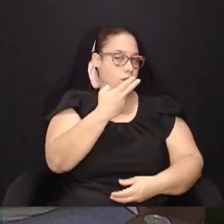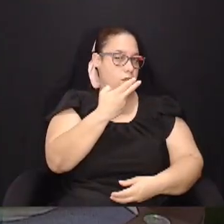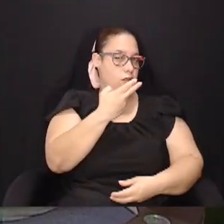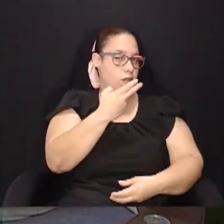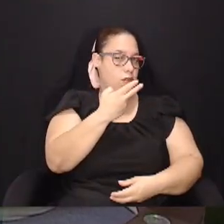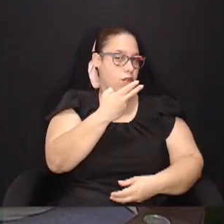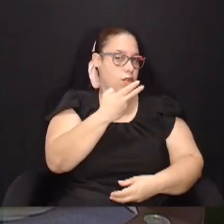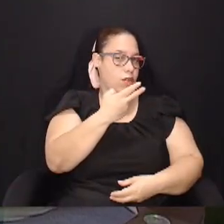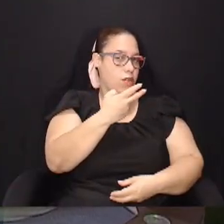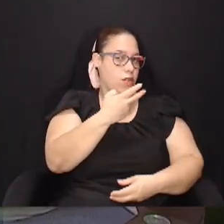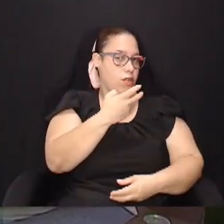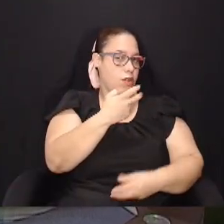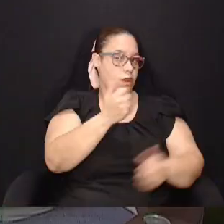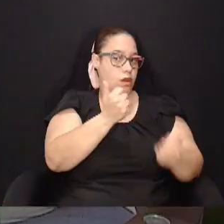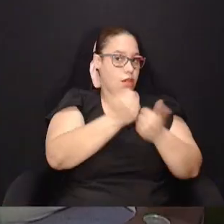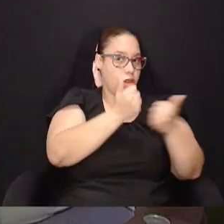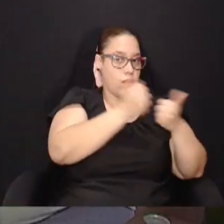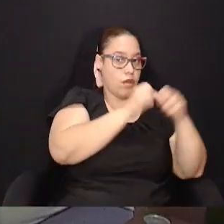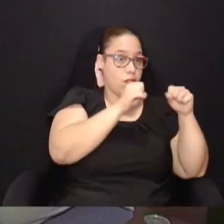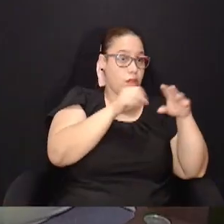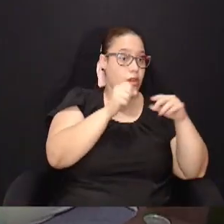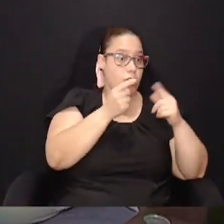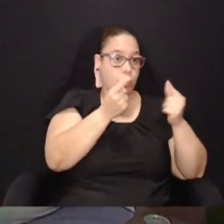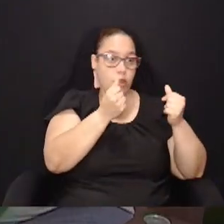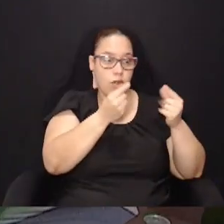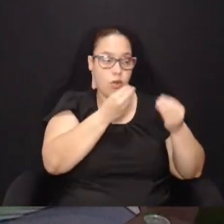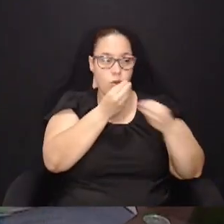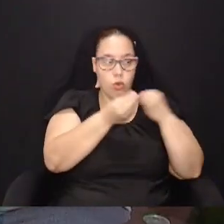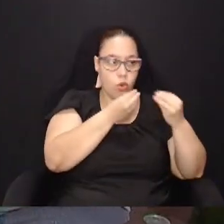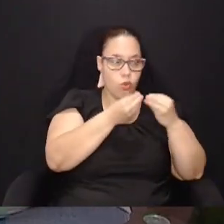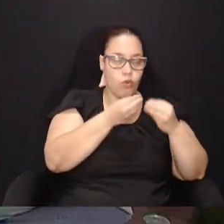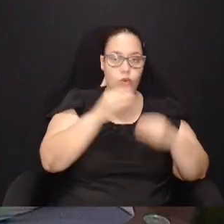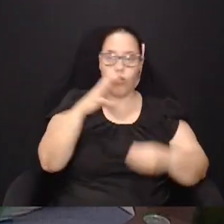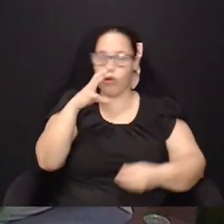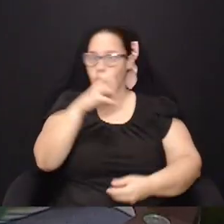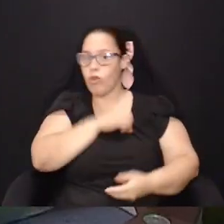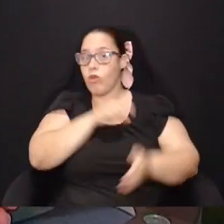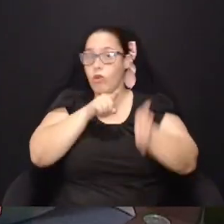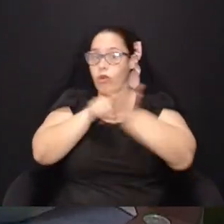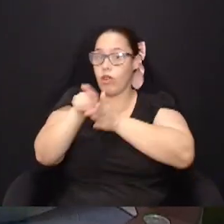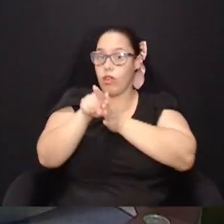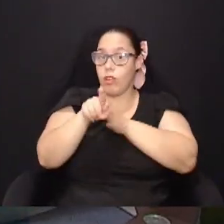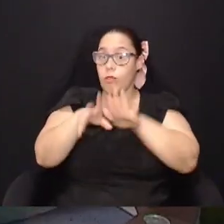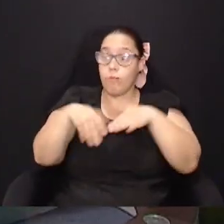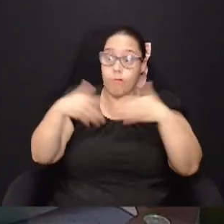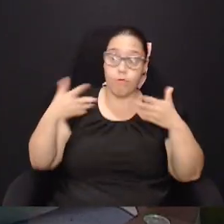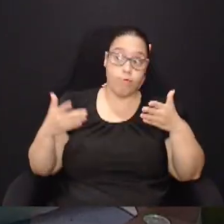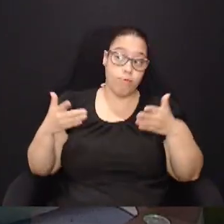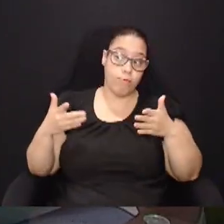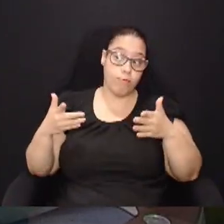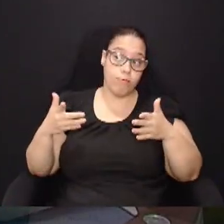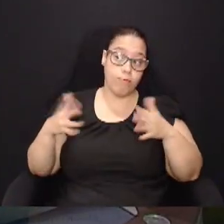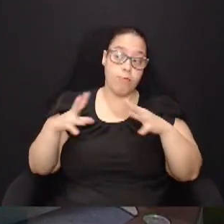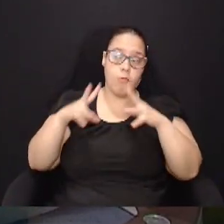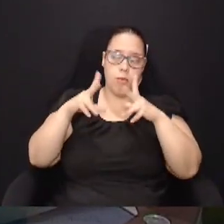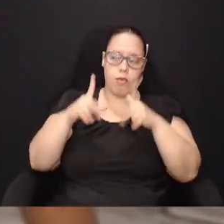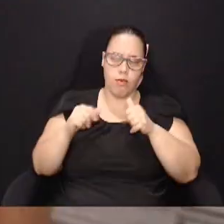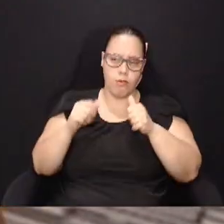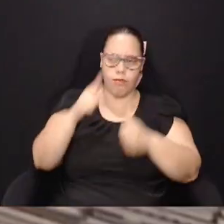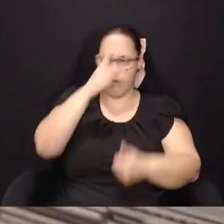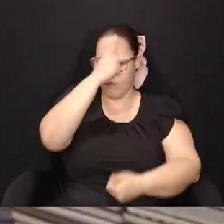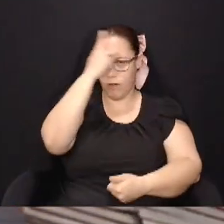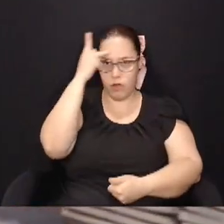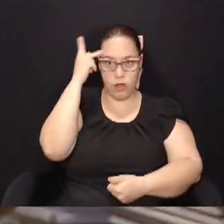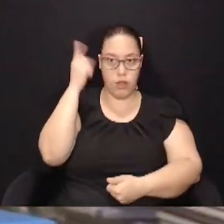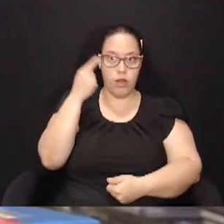da educação financeira? Como que é? Eu adoro essa pergunta porque assim, de forma geral, as pessoas vão dizer, não